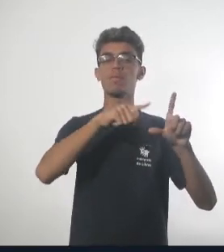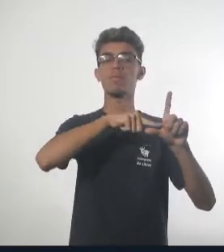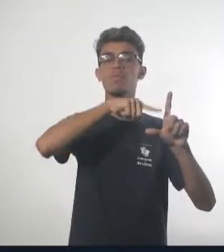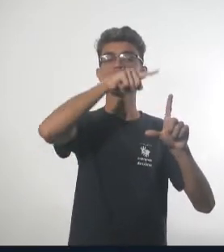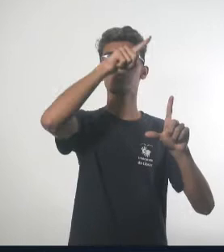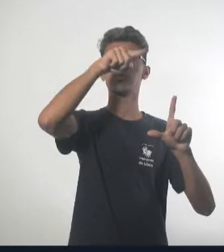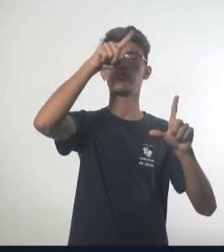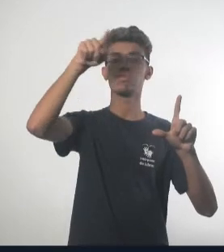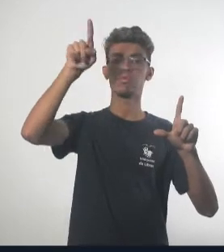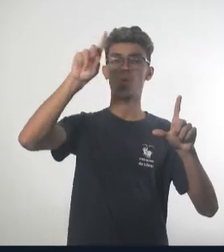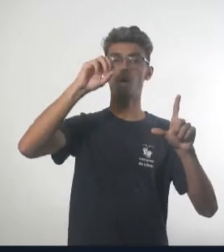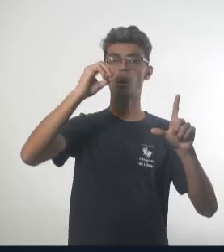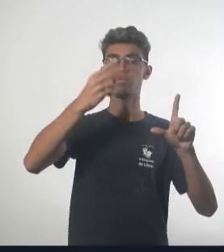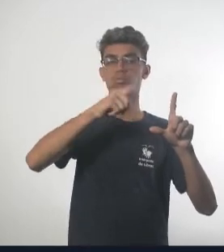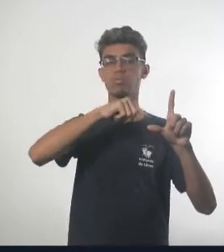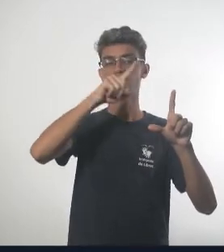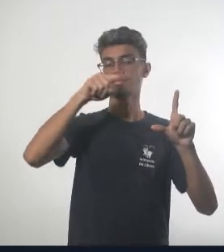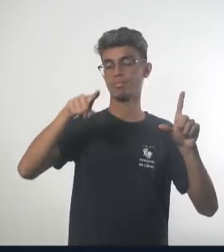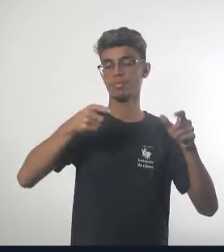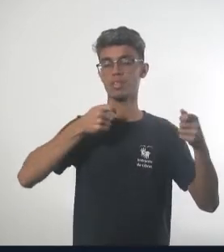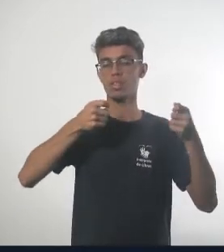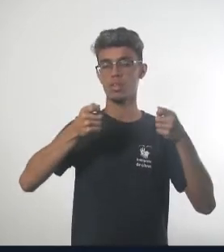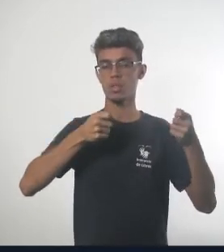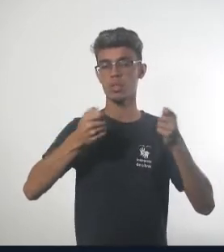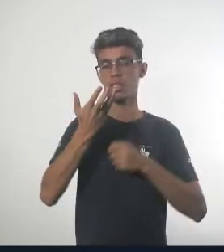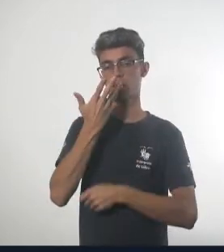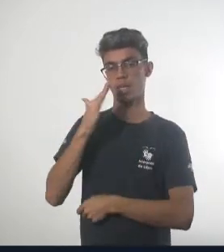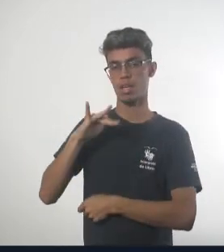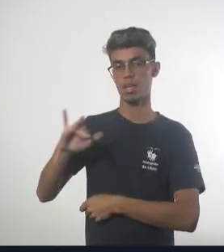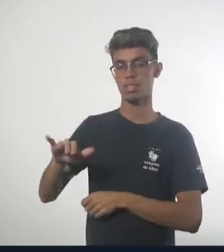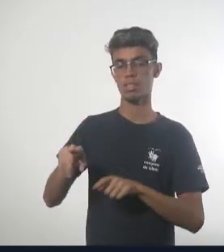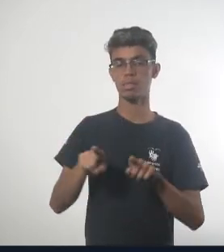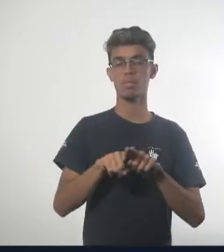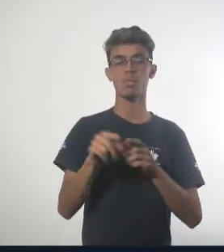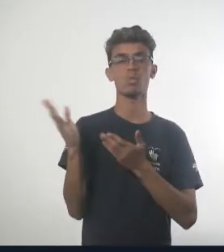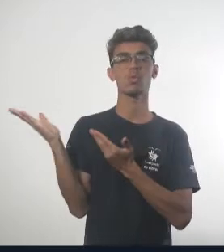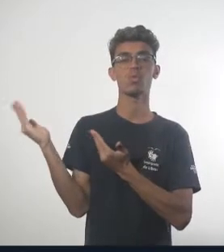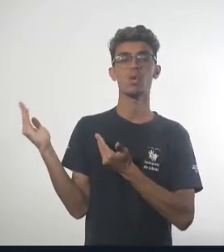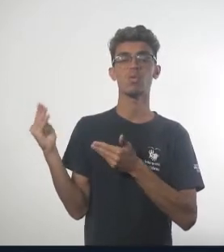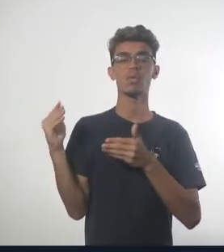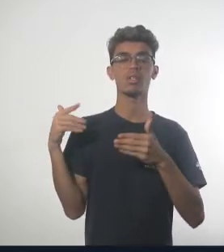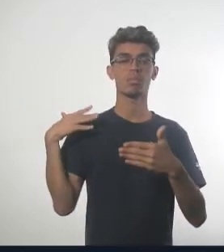por Covid-19 na população de crianças e adolescentes até o momento.